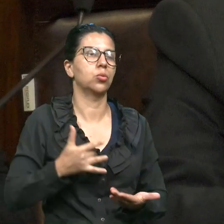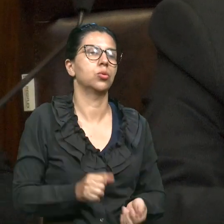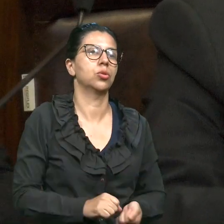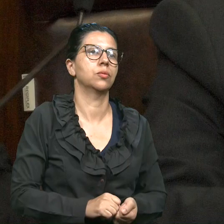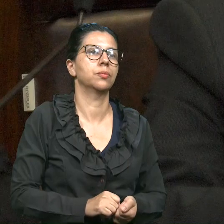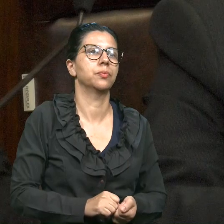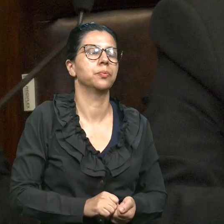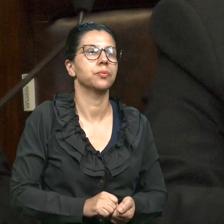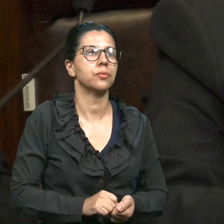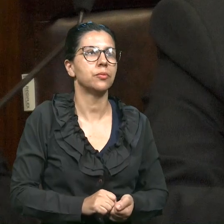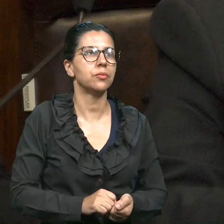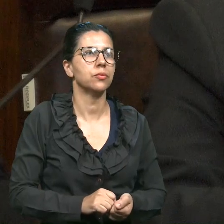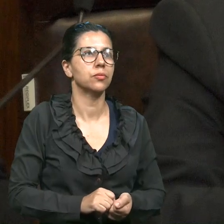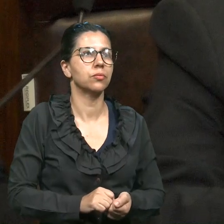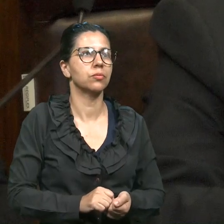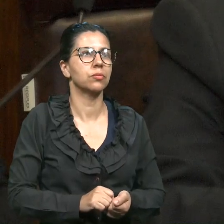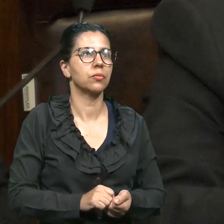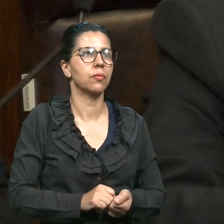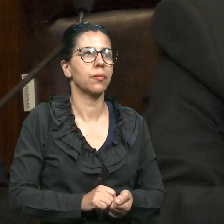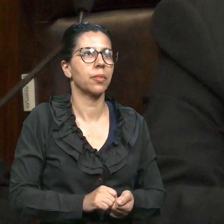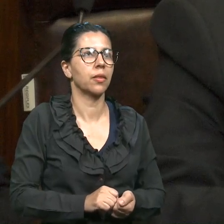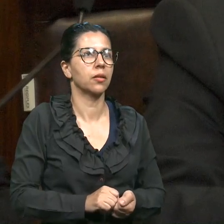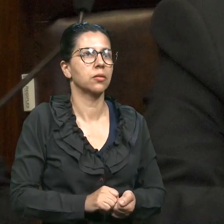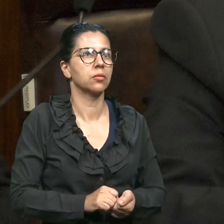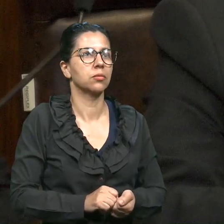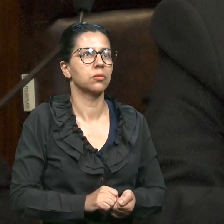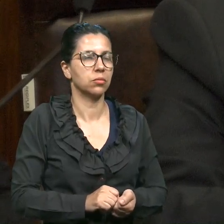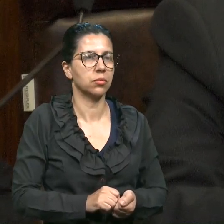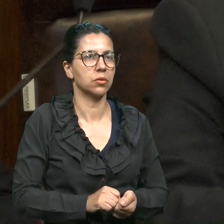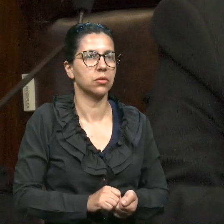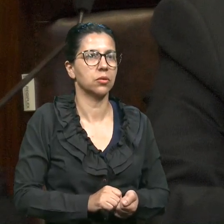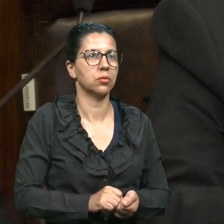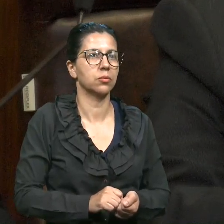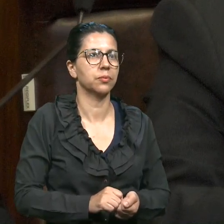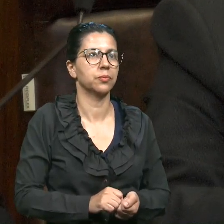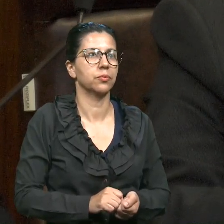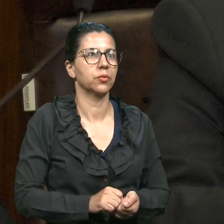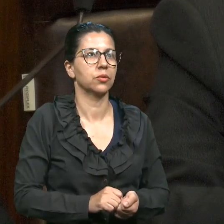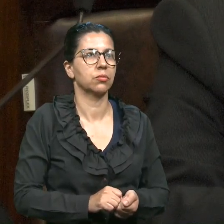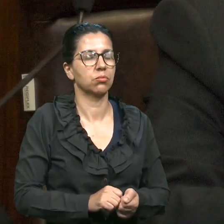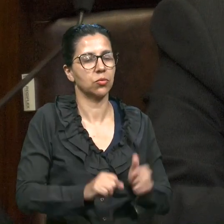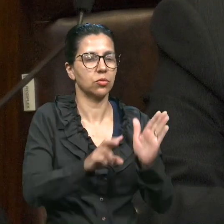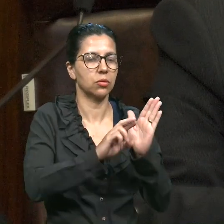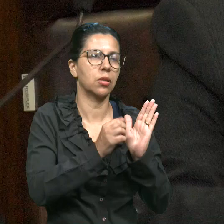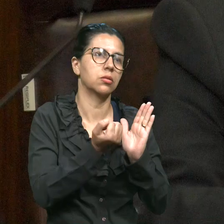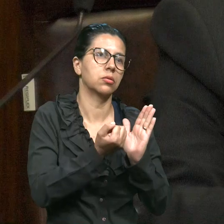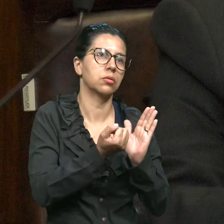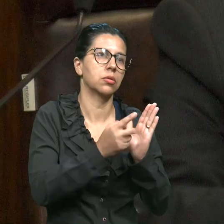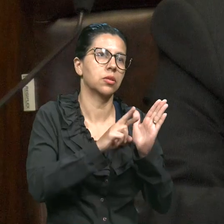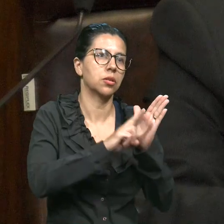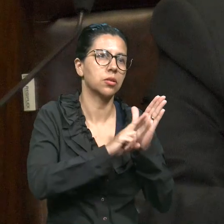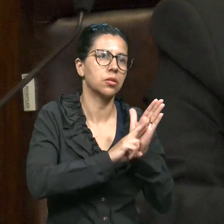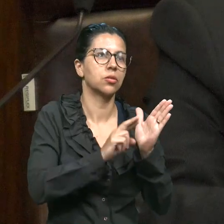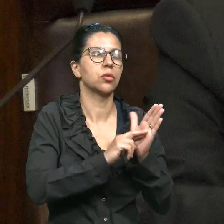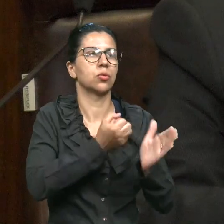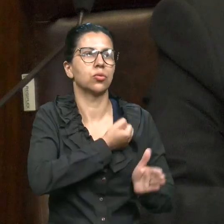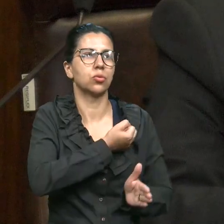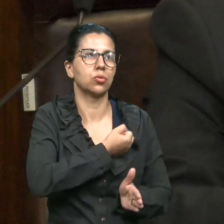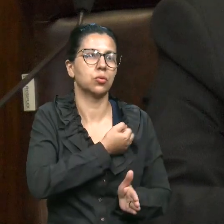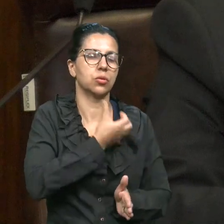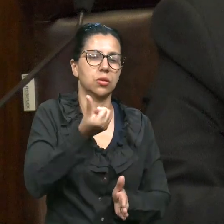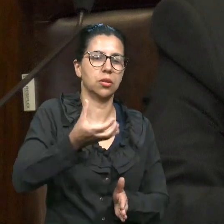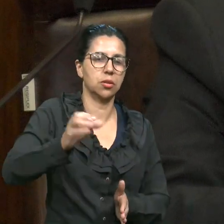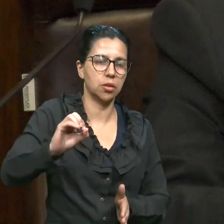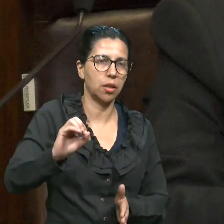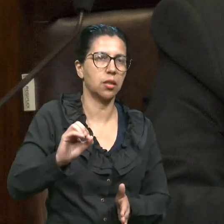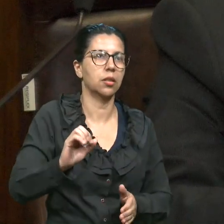regimental, após ouvido o colega do plenário, nos termos do artigo 28, inciso 1º da Lei Orgânica e do artigo 60, do